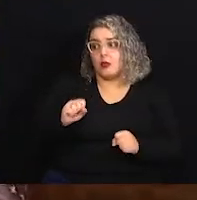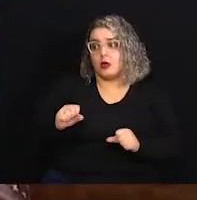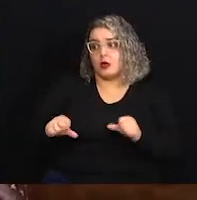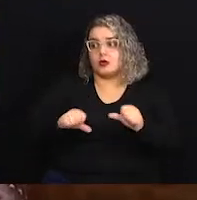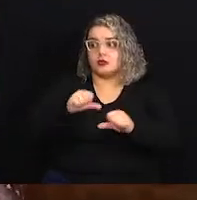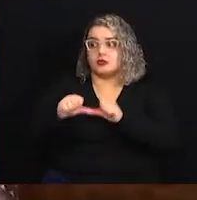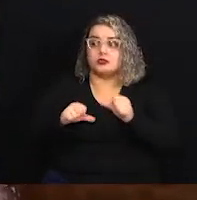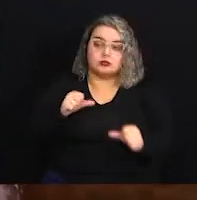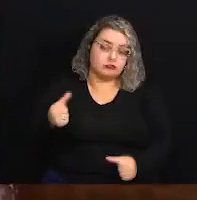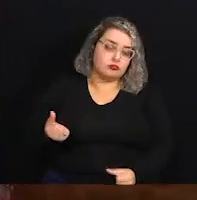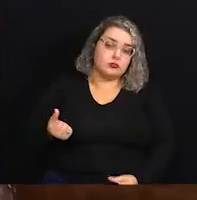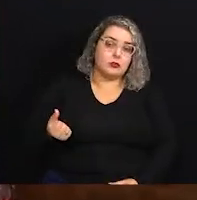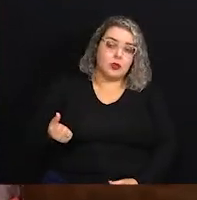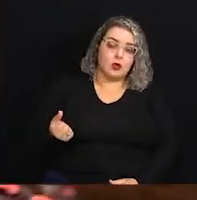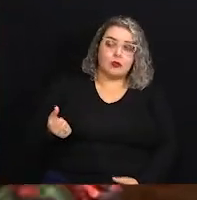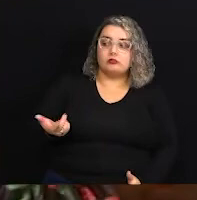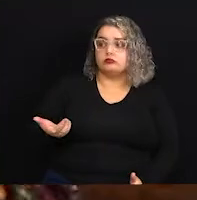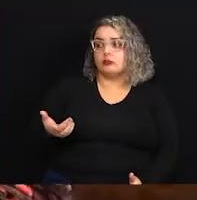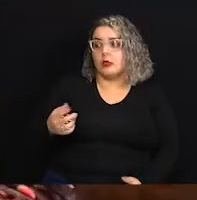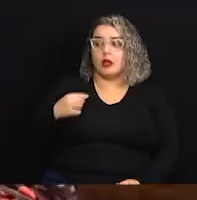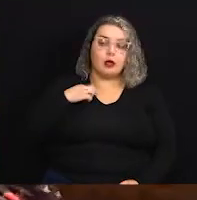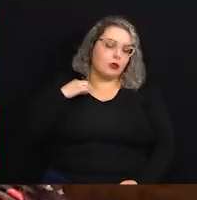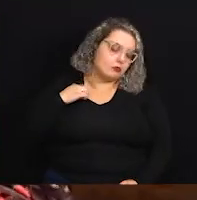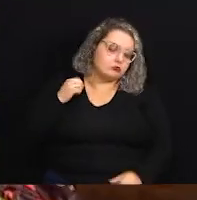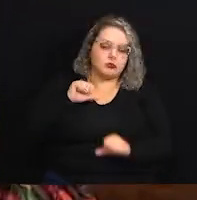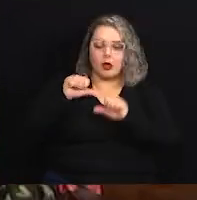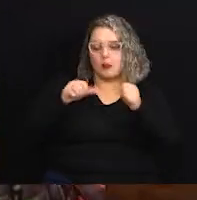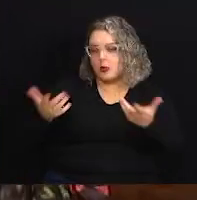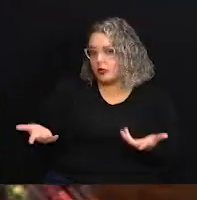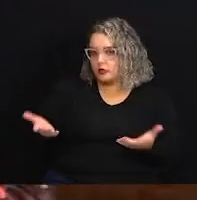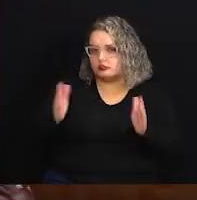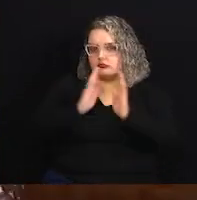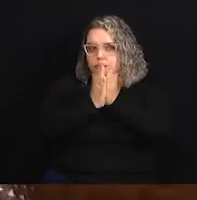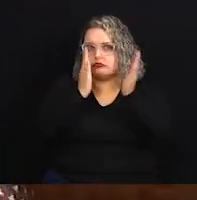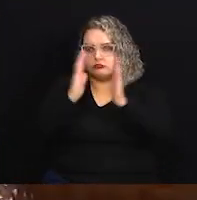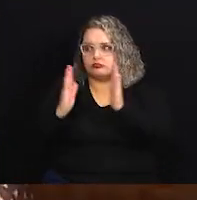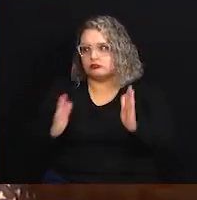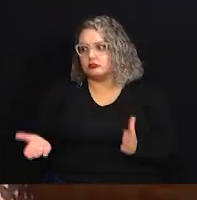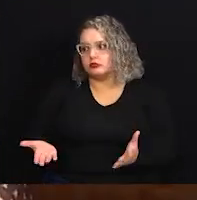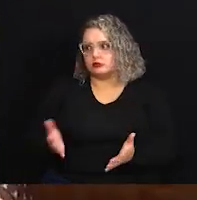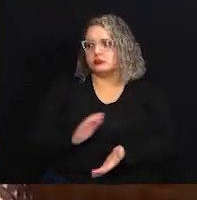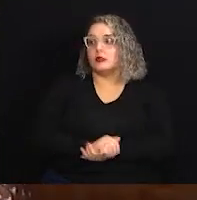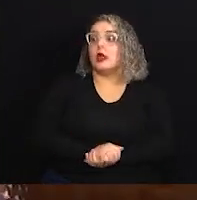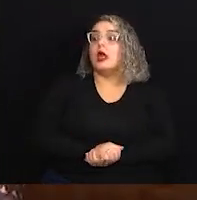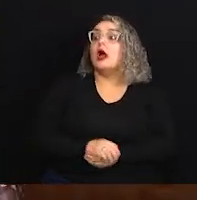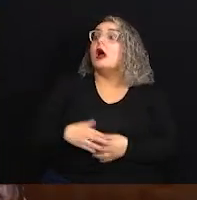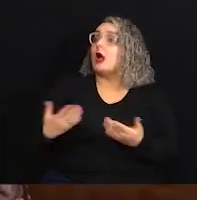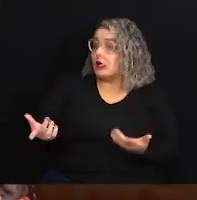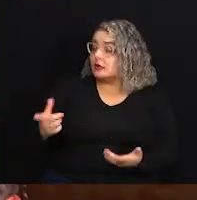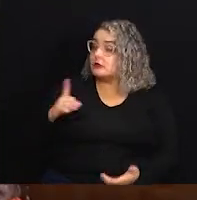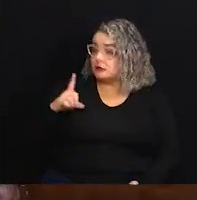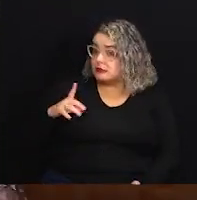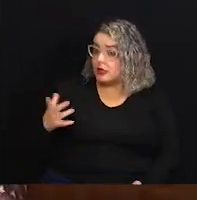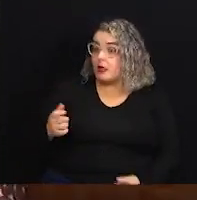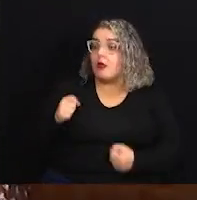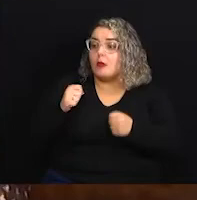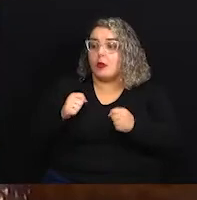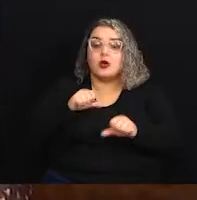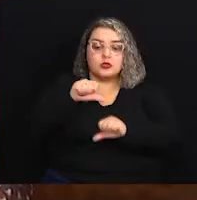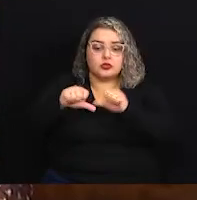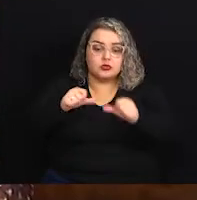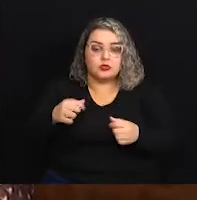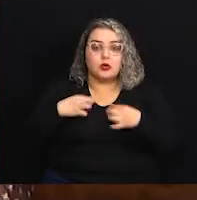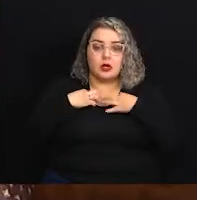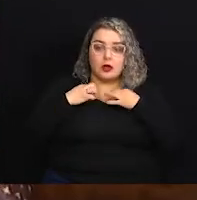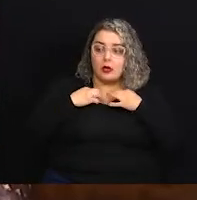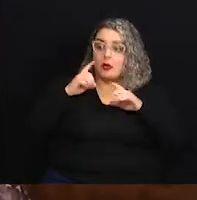pode utilizar como crédito aqui no brechó, e aí dá uma renovada no guarda-roupa, dá ares novos também para as peças. Ah, então tem isso, a pessoa pode